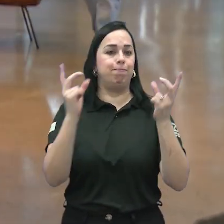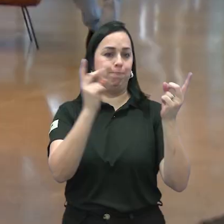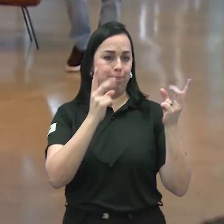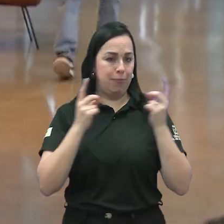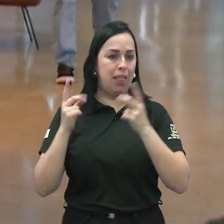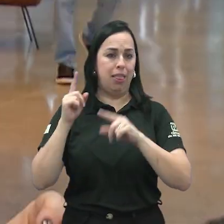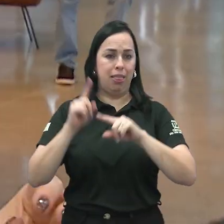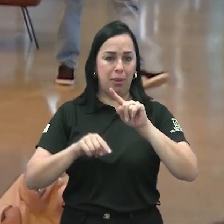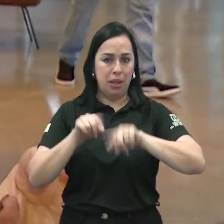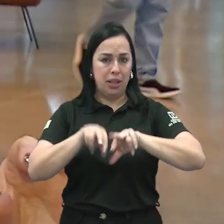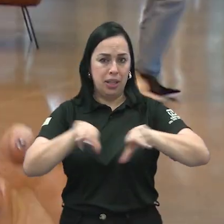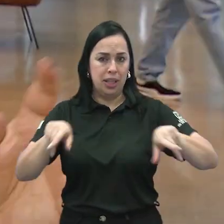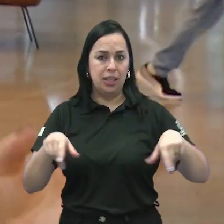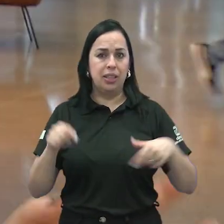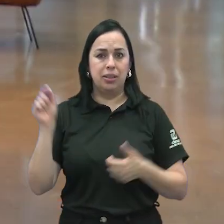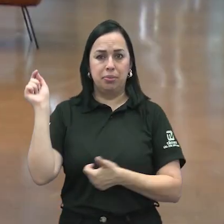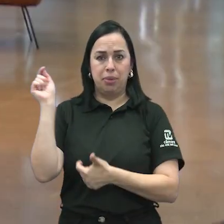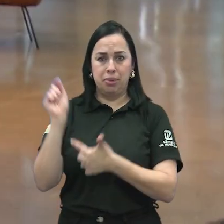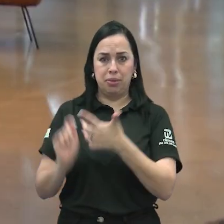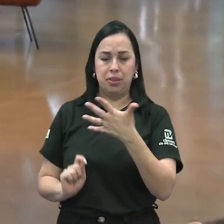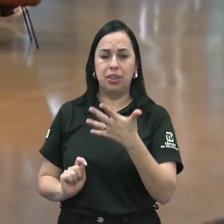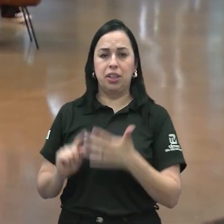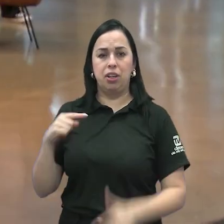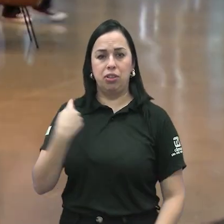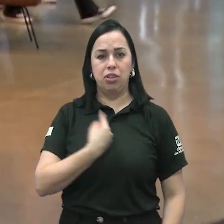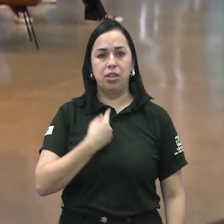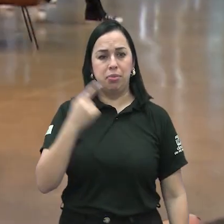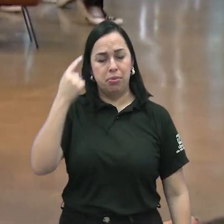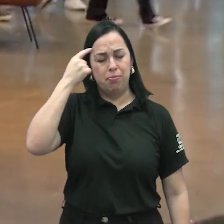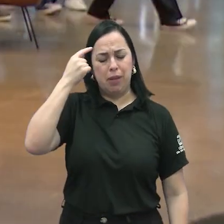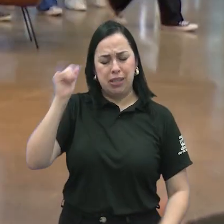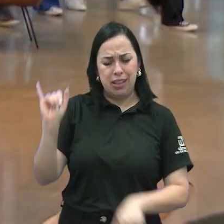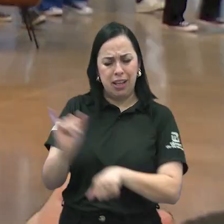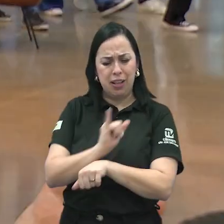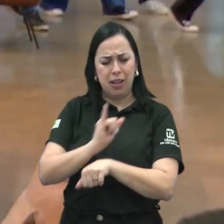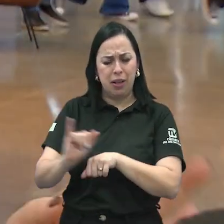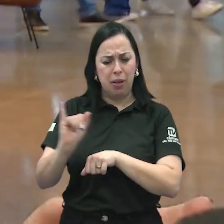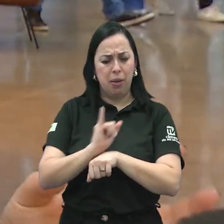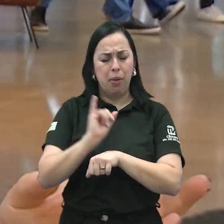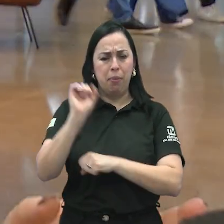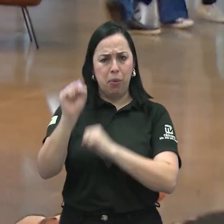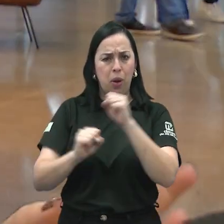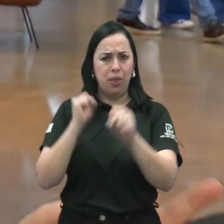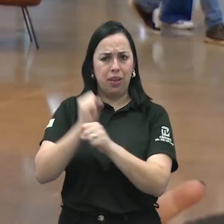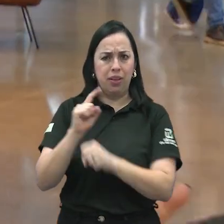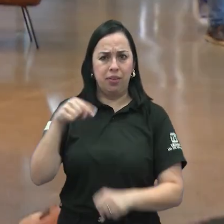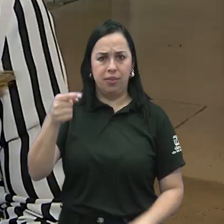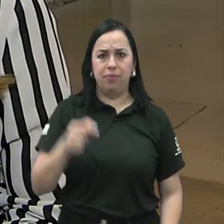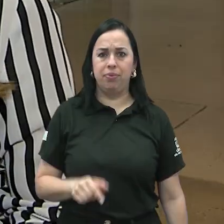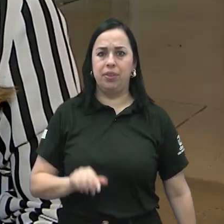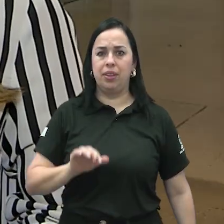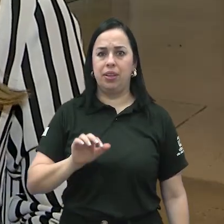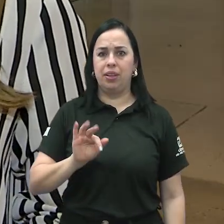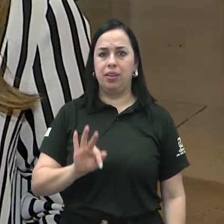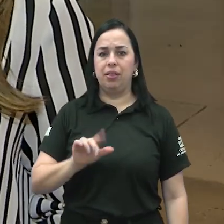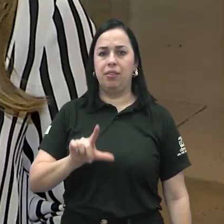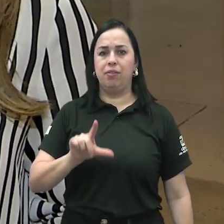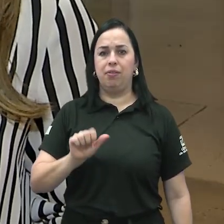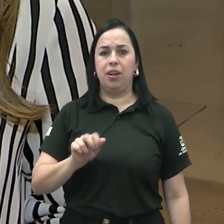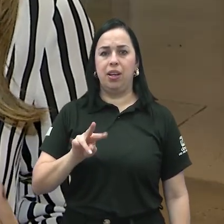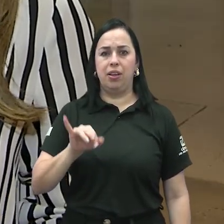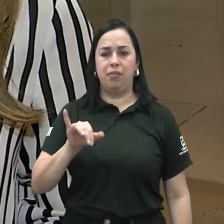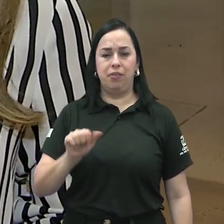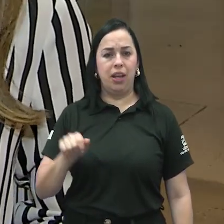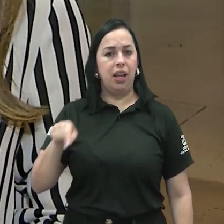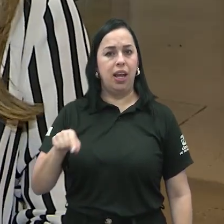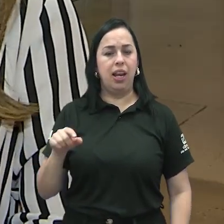país. Então, são essas as atividades que a gente está pensando para o próximo ano. A Flávia é